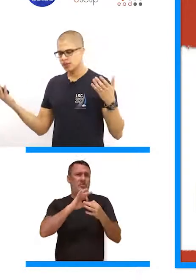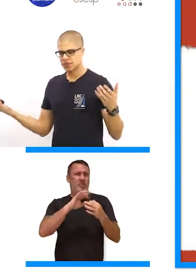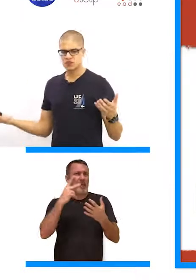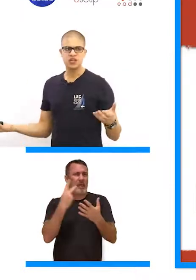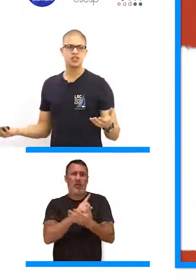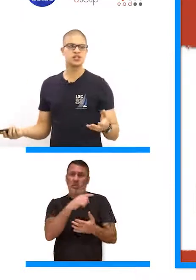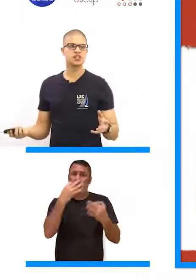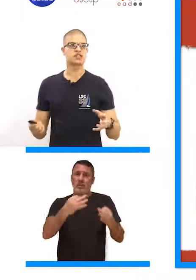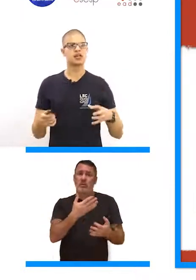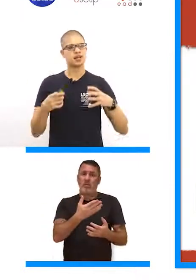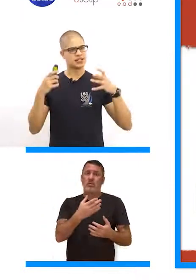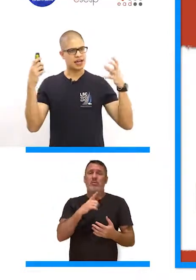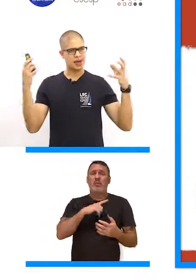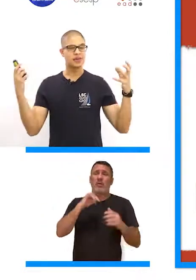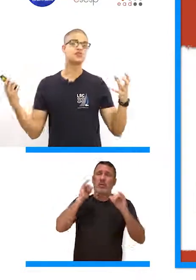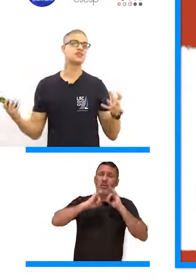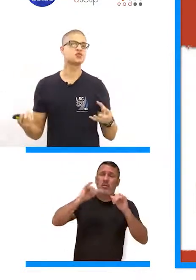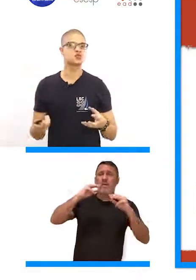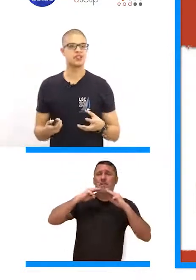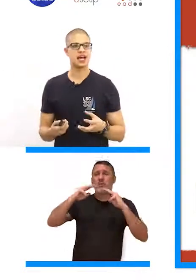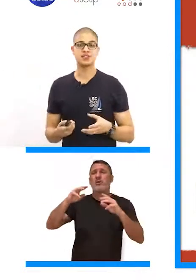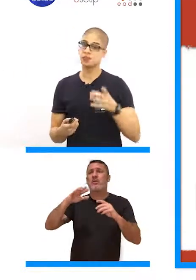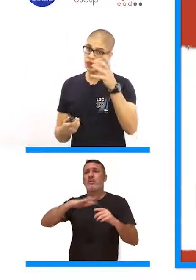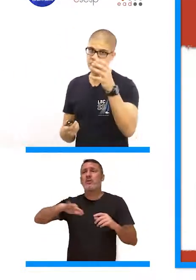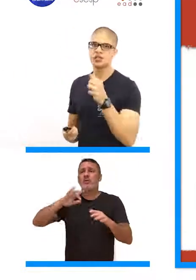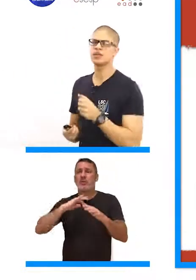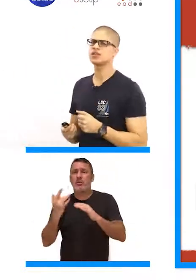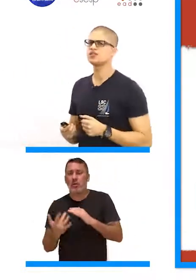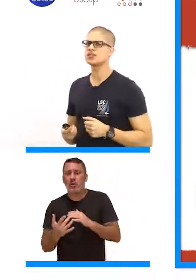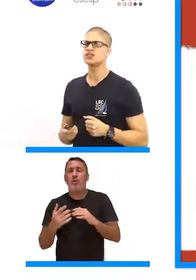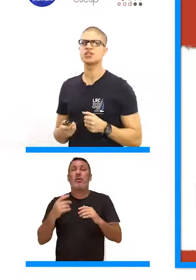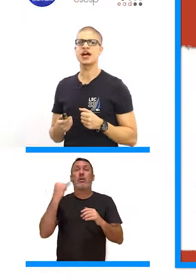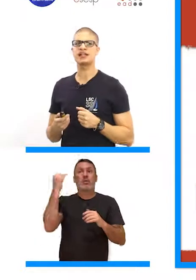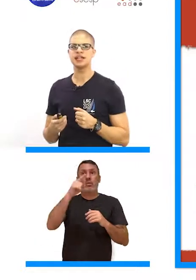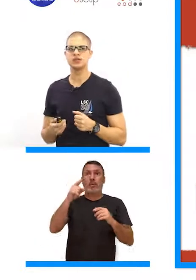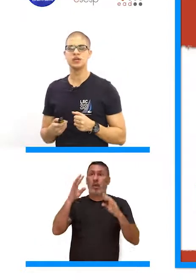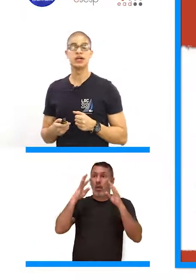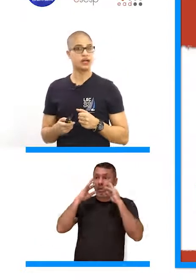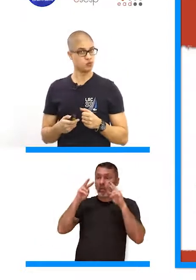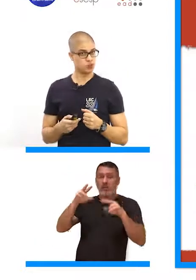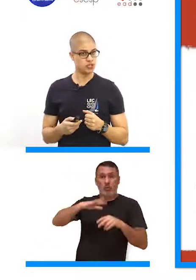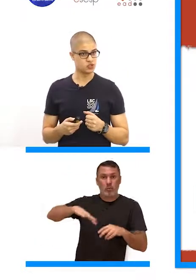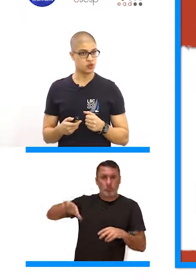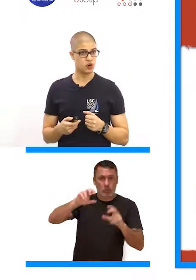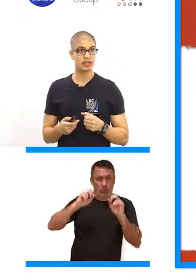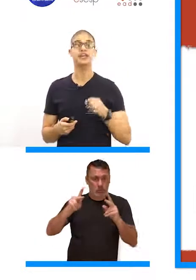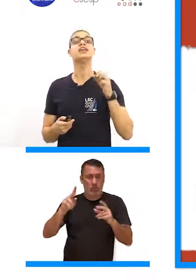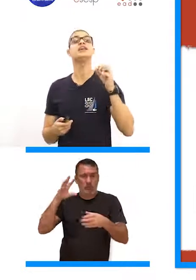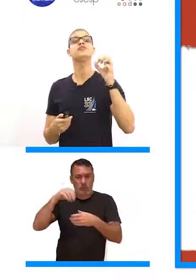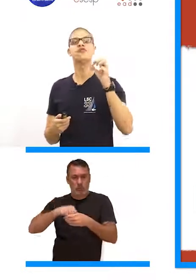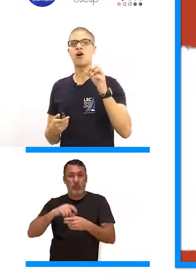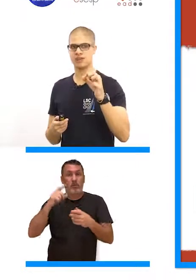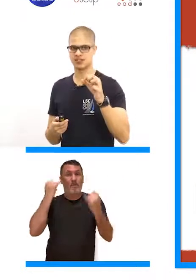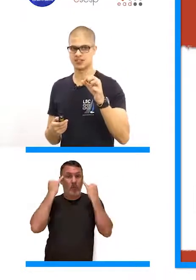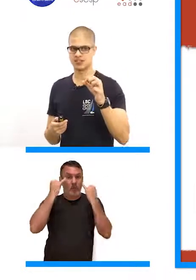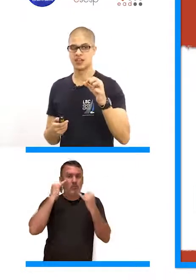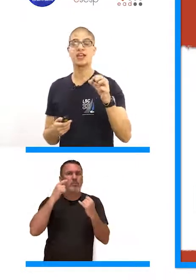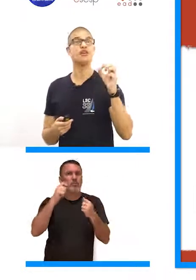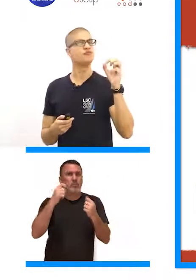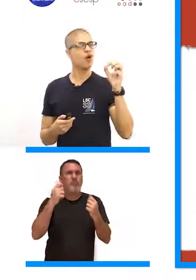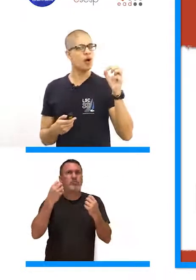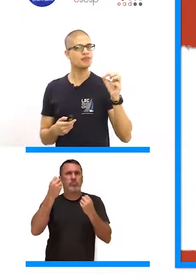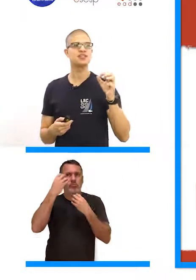aí pelas mídias, pelas redes sociais. É importante também que você esteja atento a tudo isso, ok?